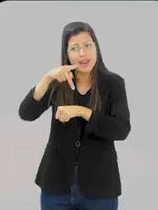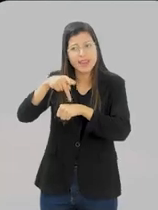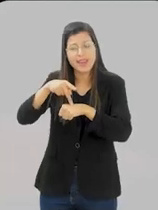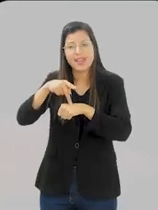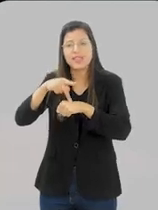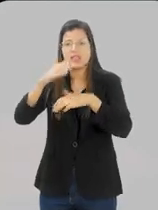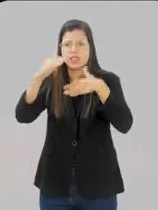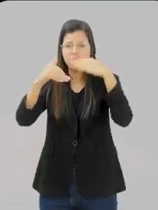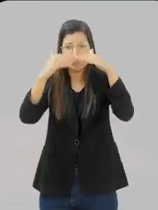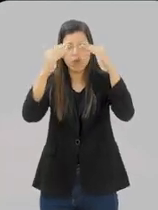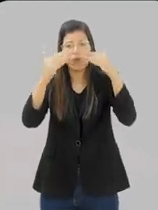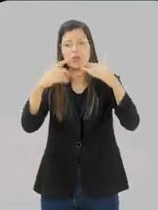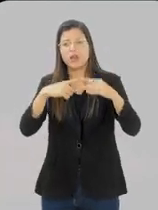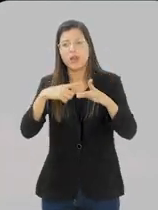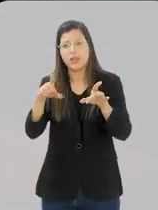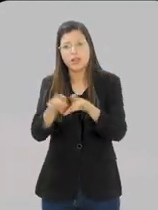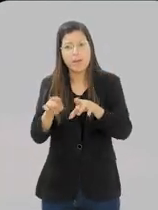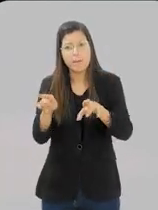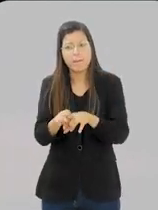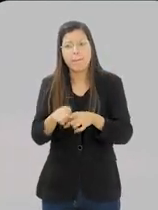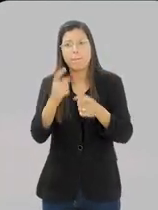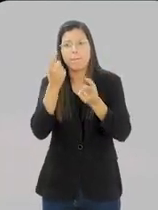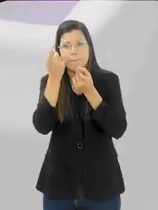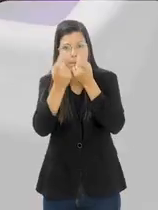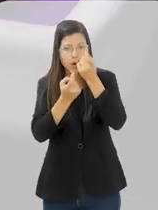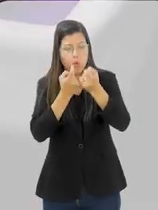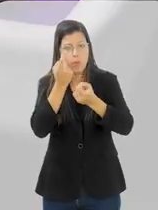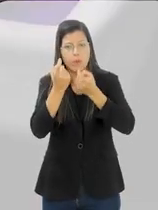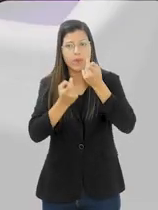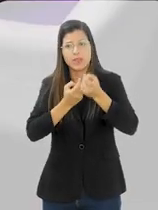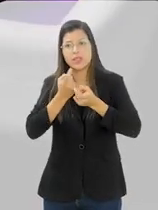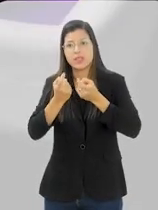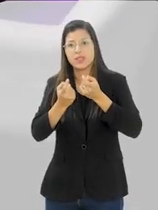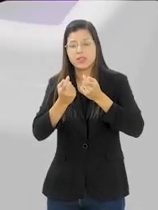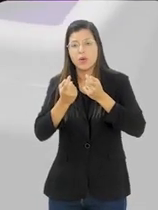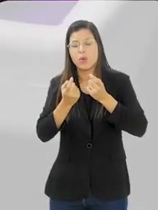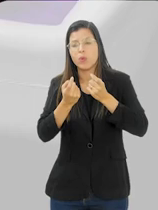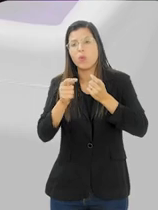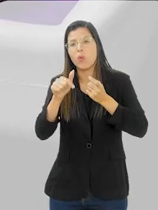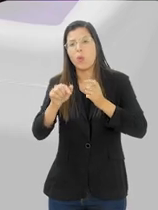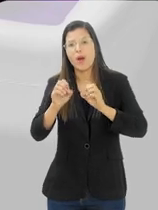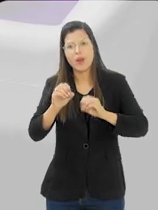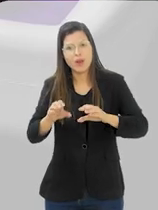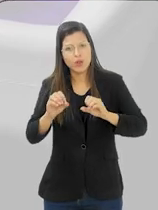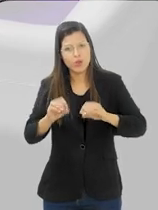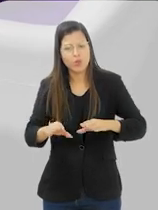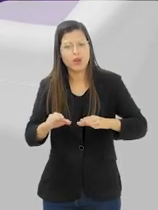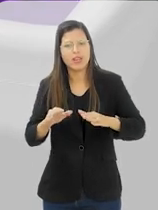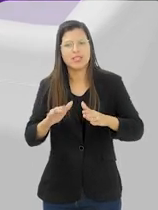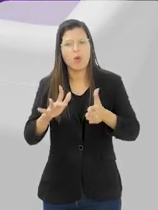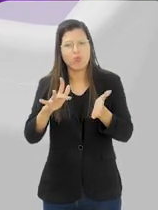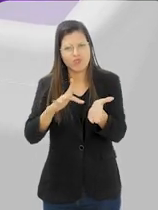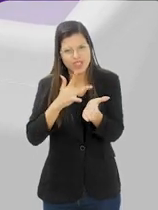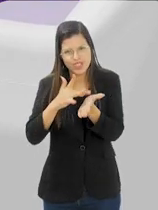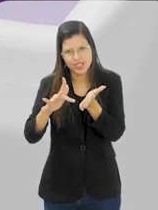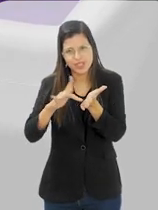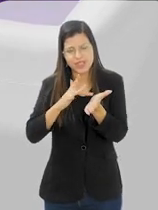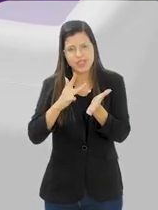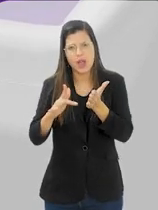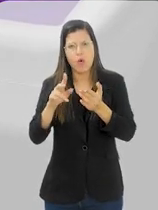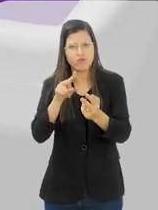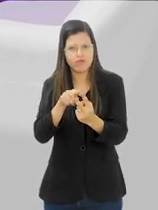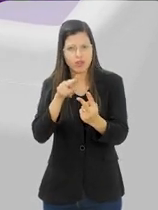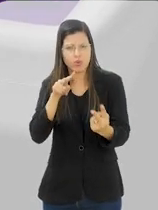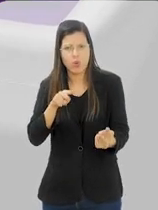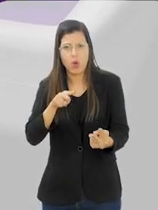mais desenvolvidos têm também uma preocupação com a questão da educação digital, né? De passar